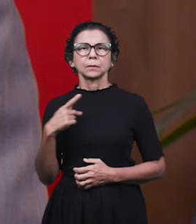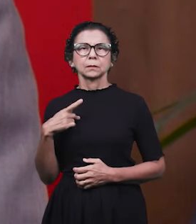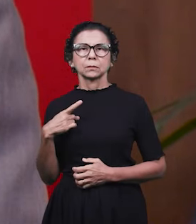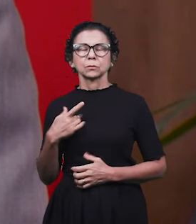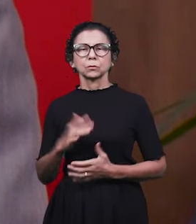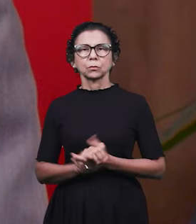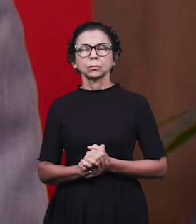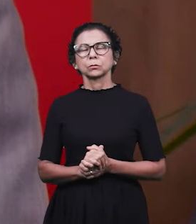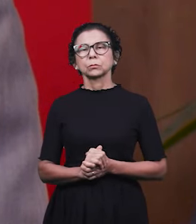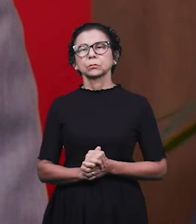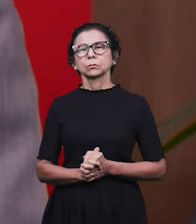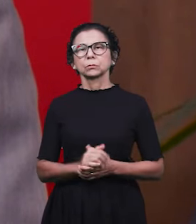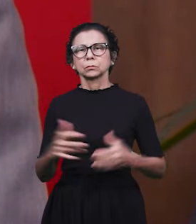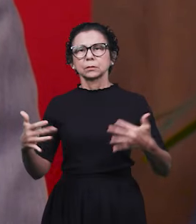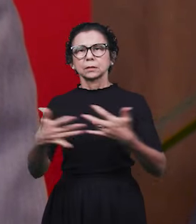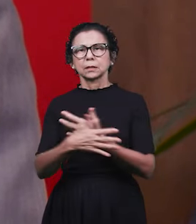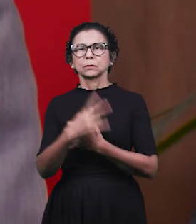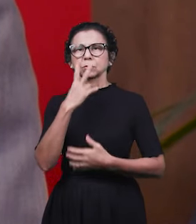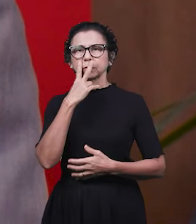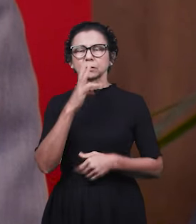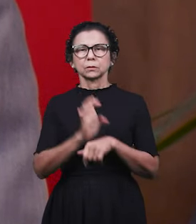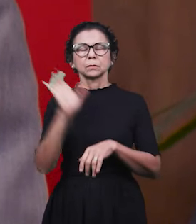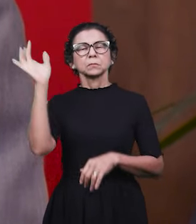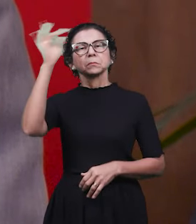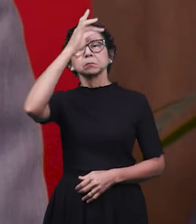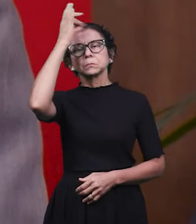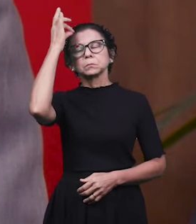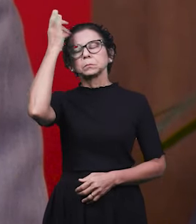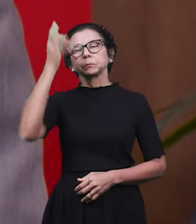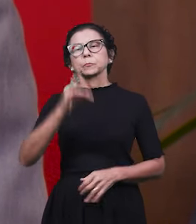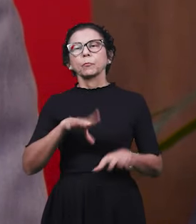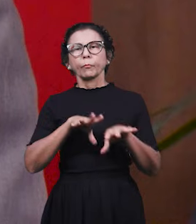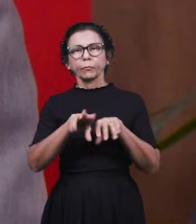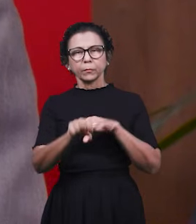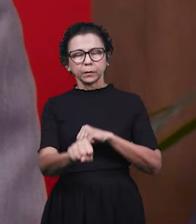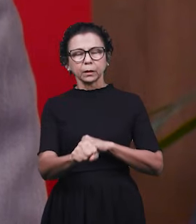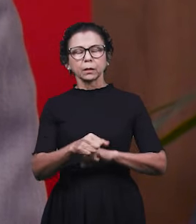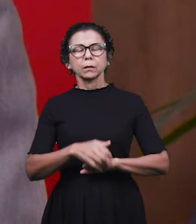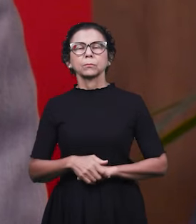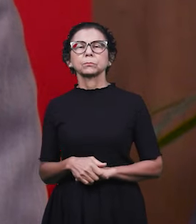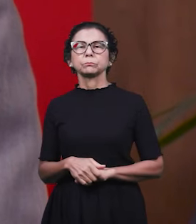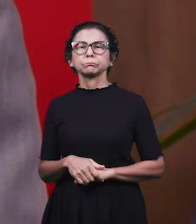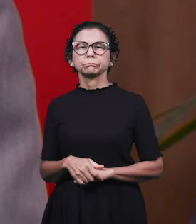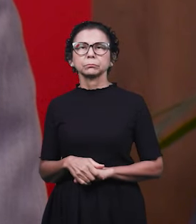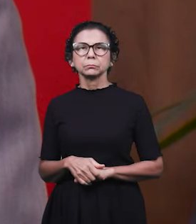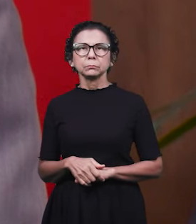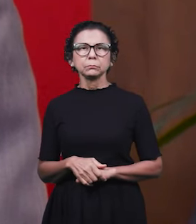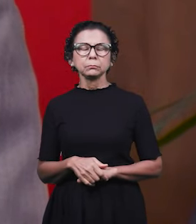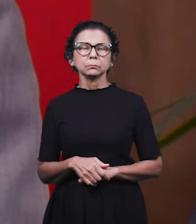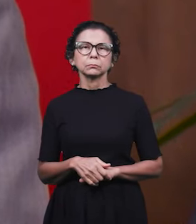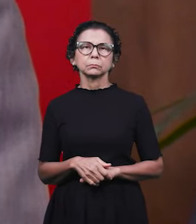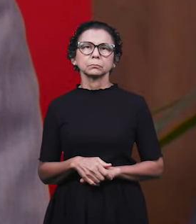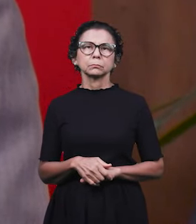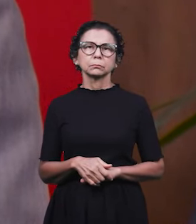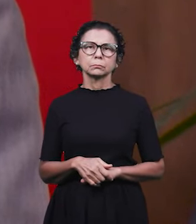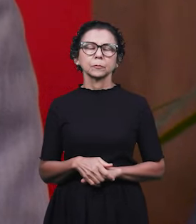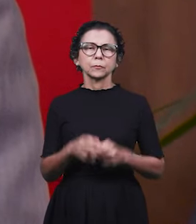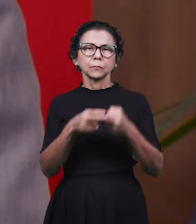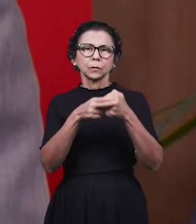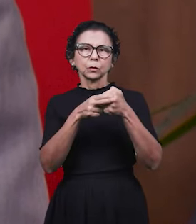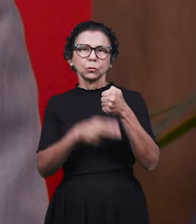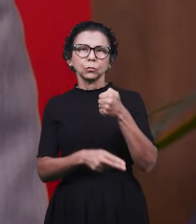Vitória, aqui no Espírito Santo, e também tenho como formação, formei e graduei na